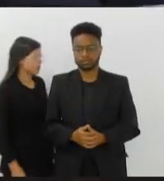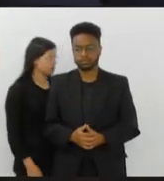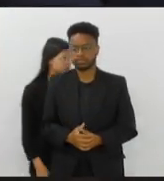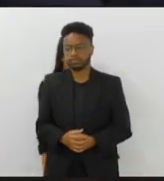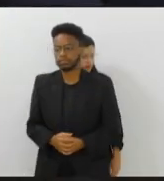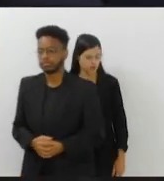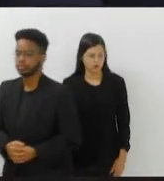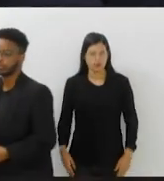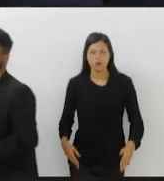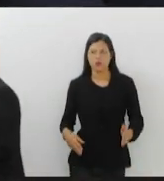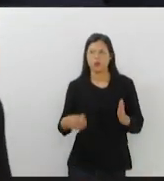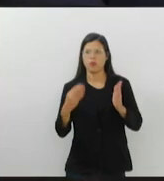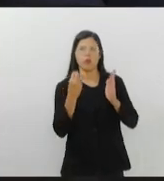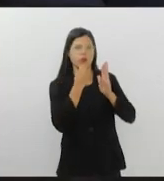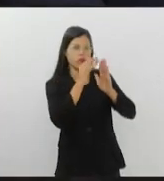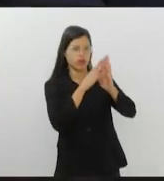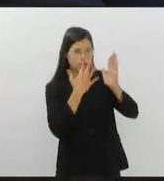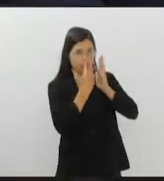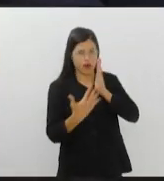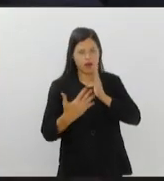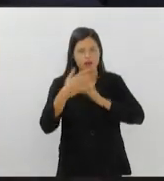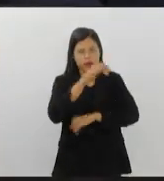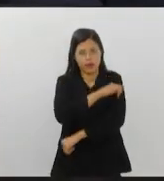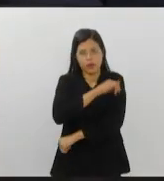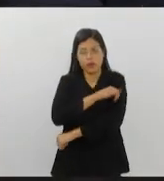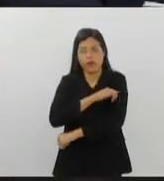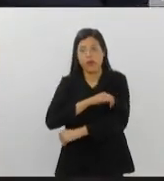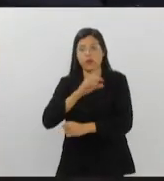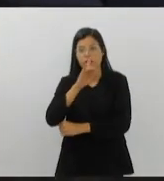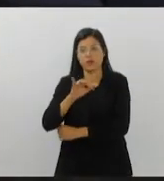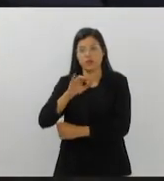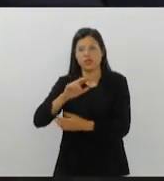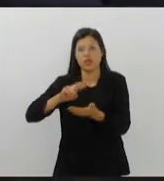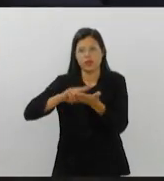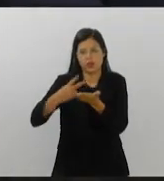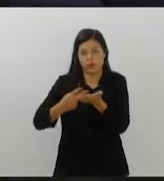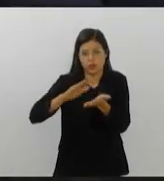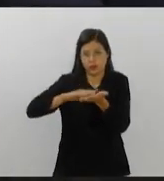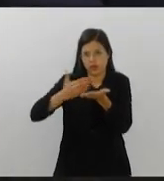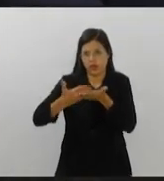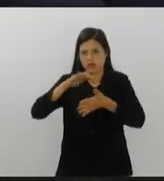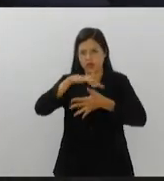no calendário oficial do Estado do Rio de Janeiro o dia do tradutor e intérprete de Libras.